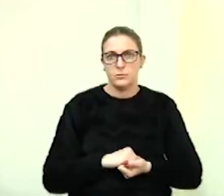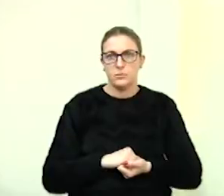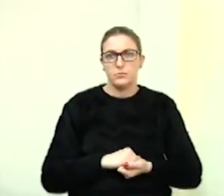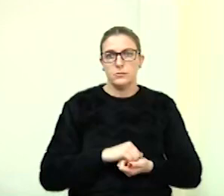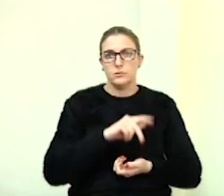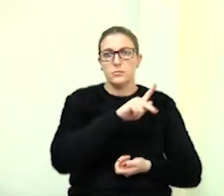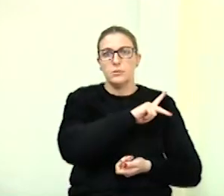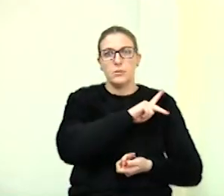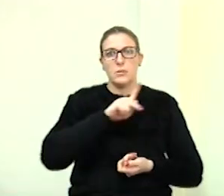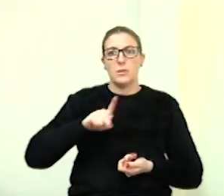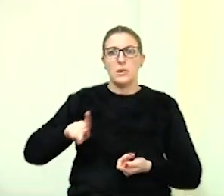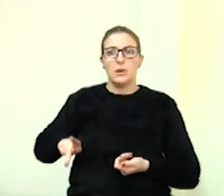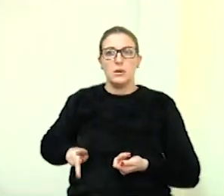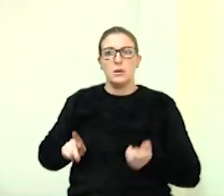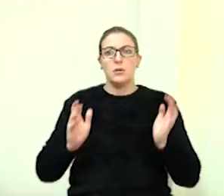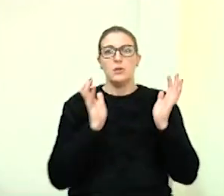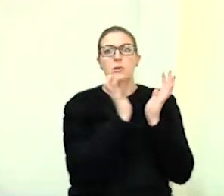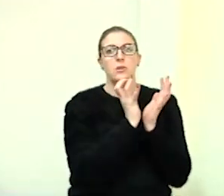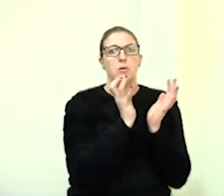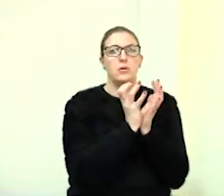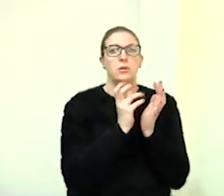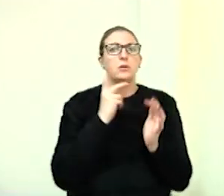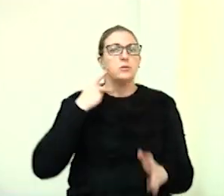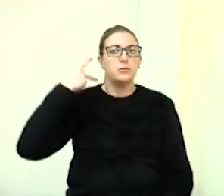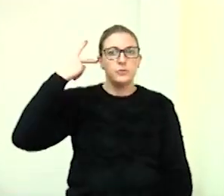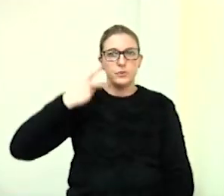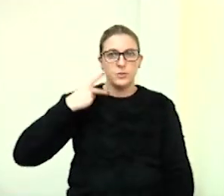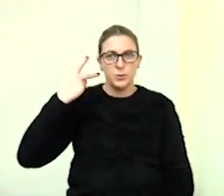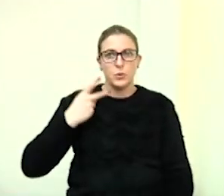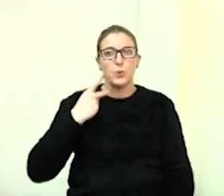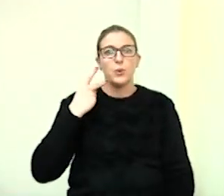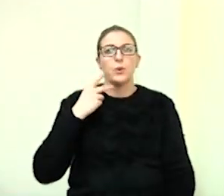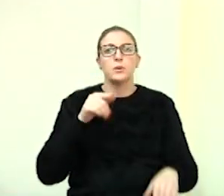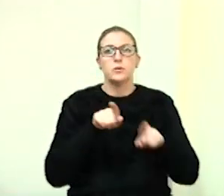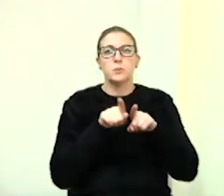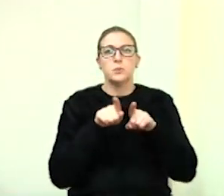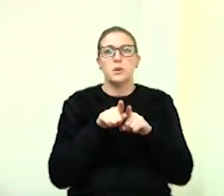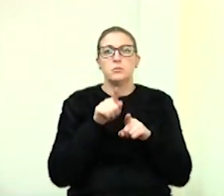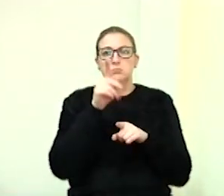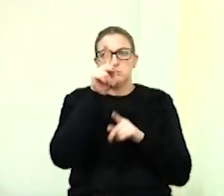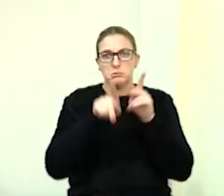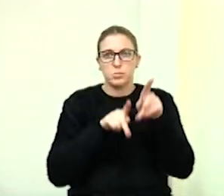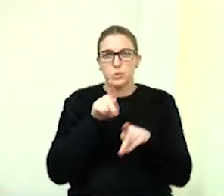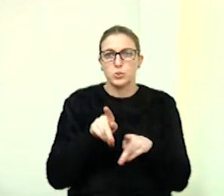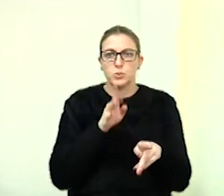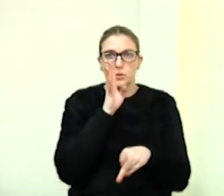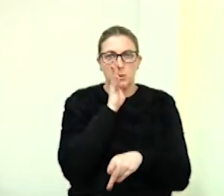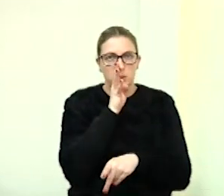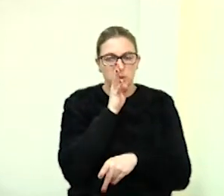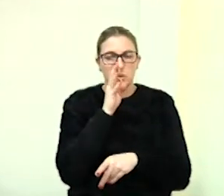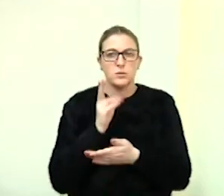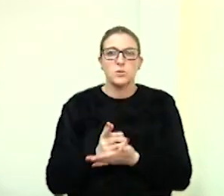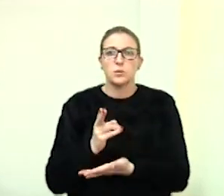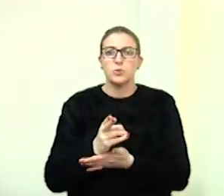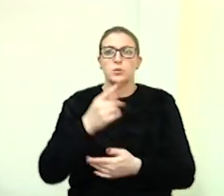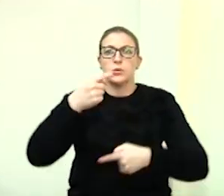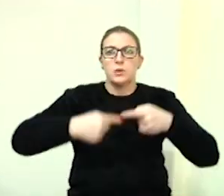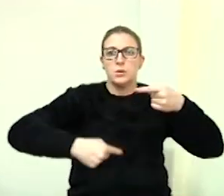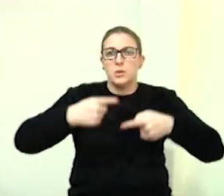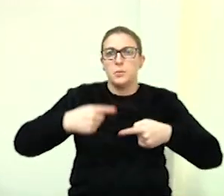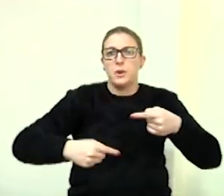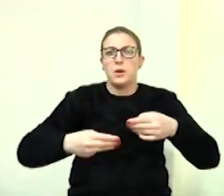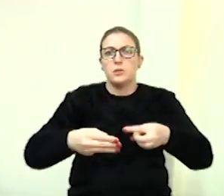Senhor presidente, nobres colegas, nobre colega vereadora, quem acompanha, dando continuidade aqui ao debate sobre emoção, são favoráveis aos